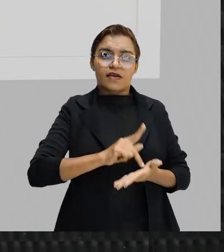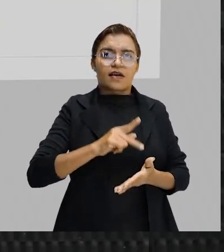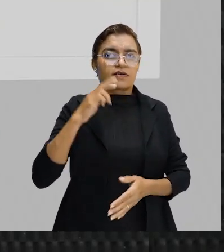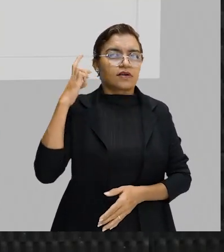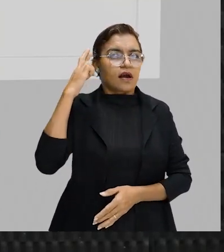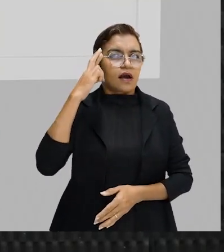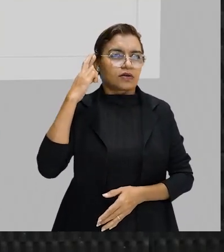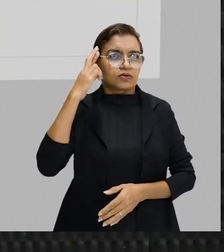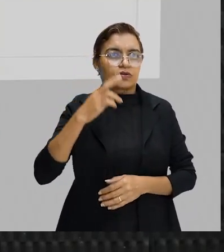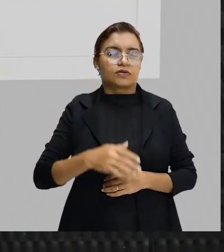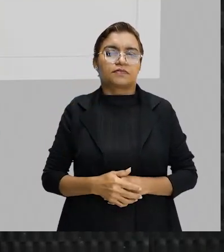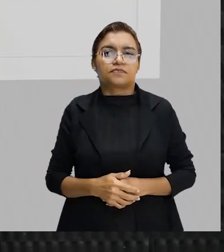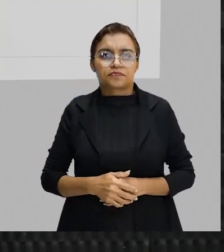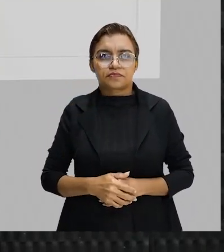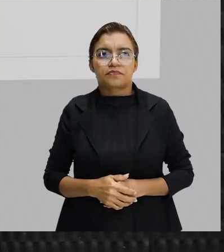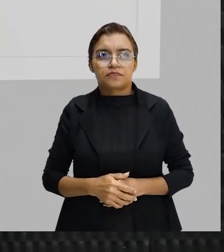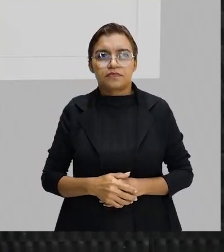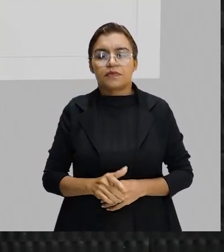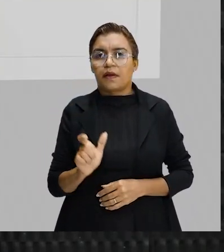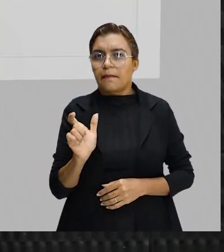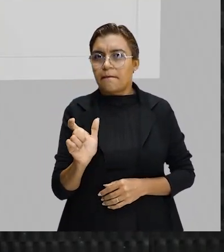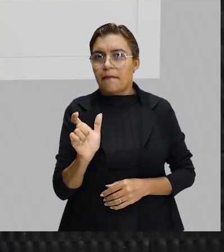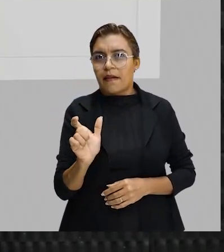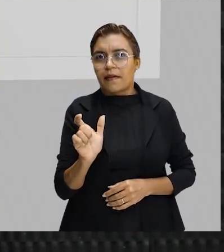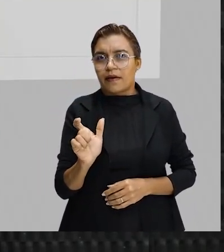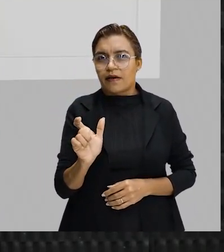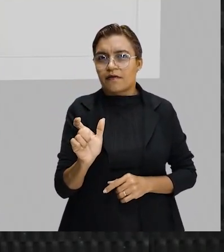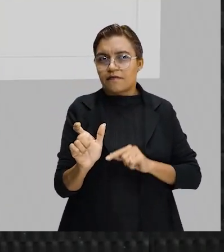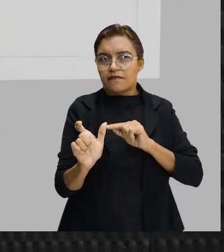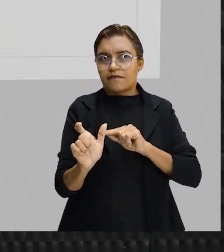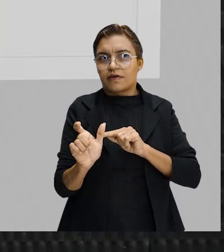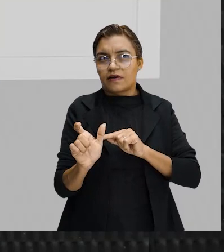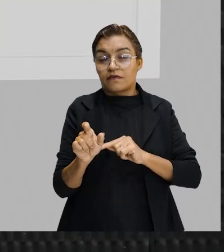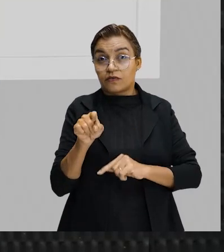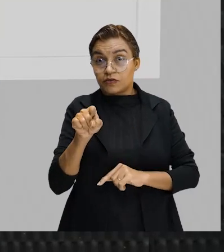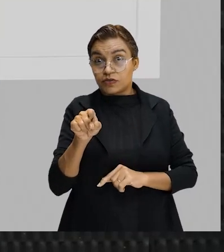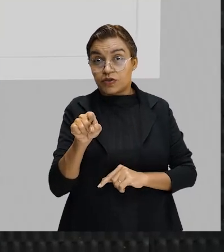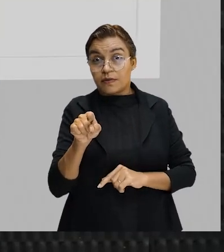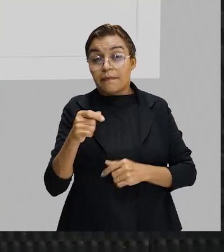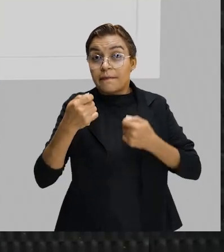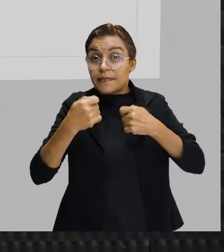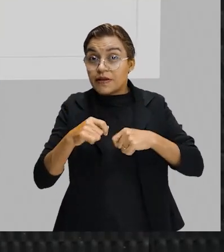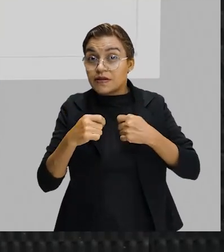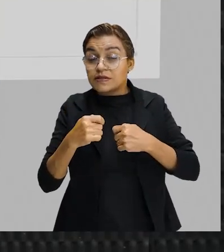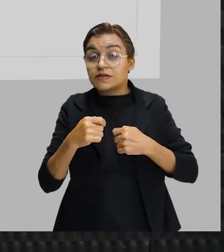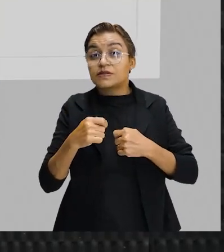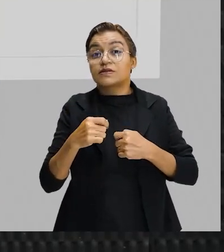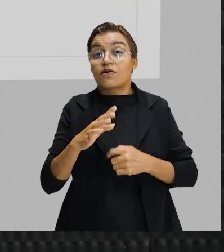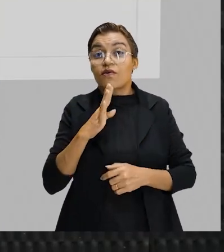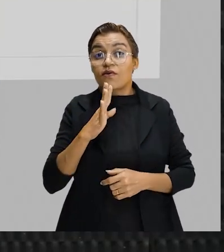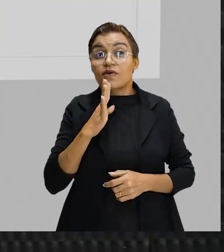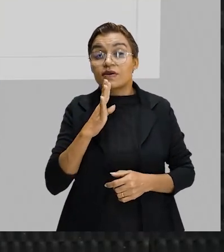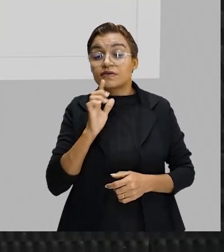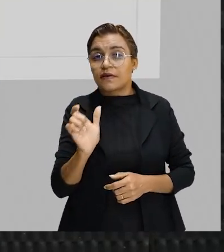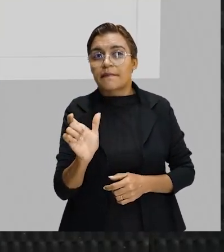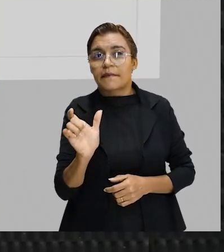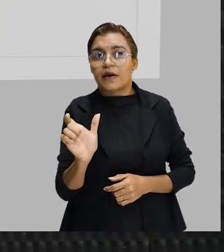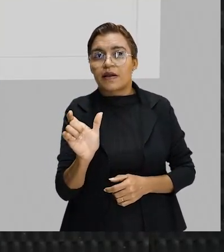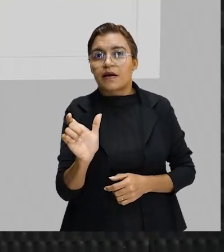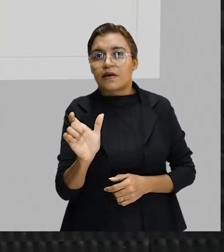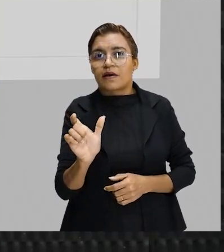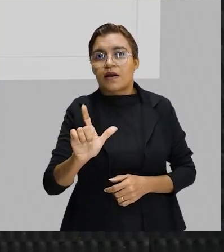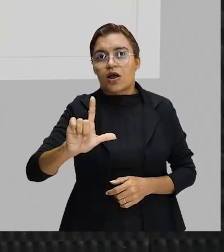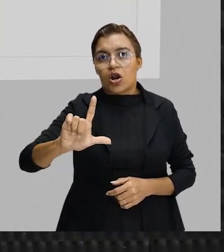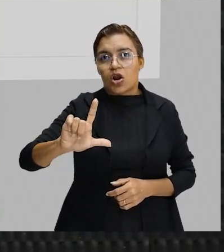daquela palavrinha muito legal que você precisa enquanto estudante de filosofia. Você não pode deixar de conhecer essa palavra, que é